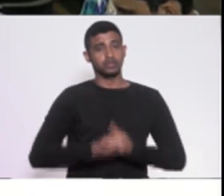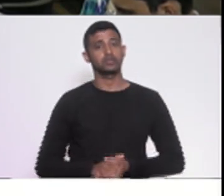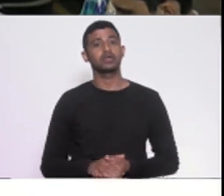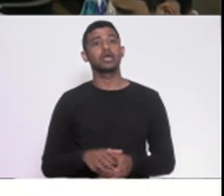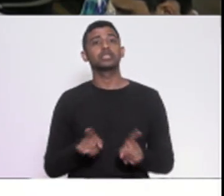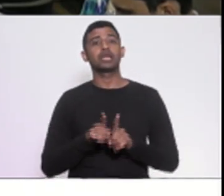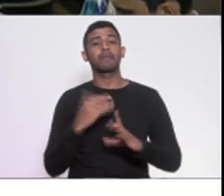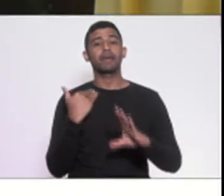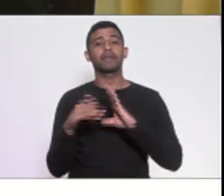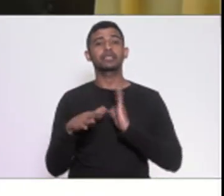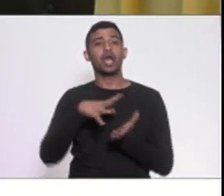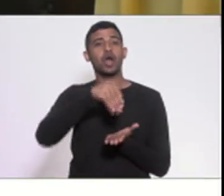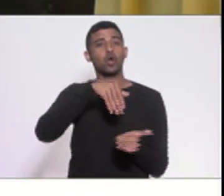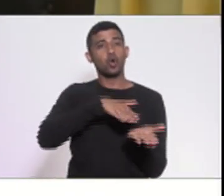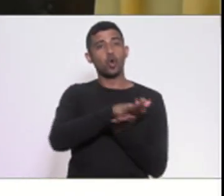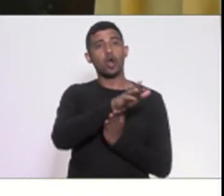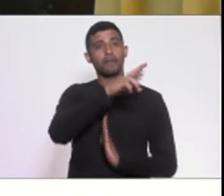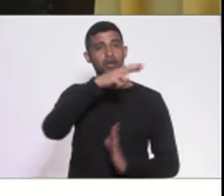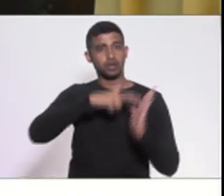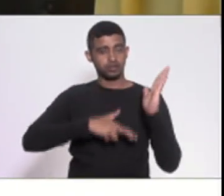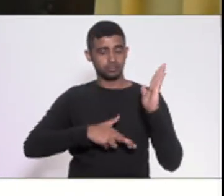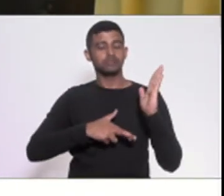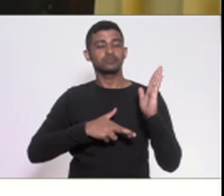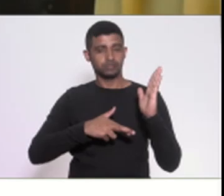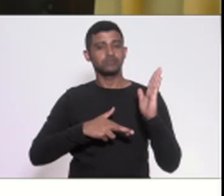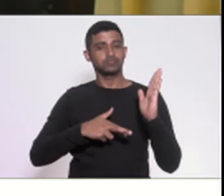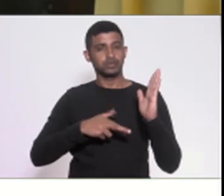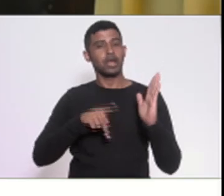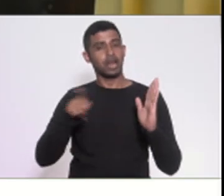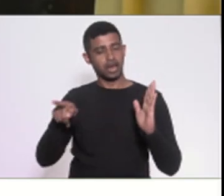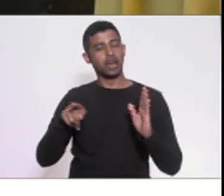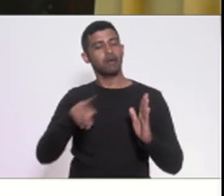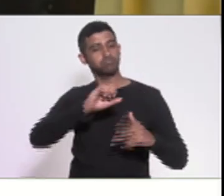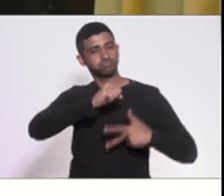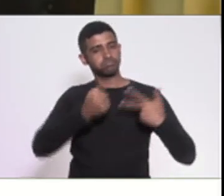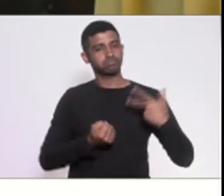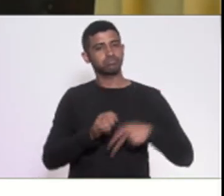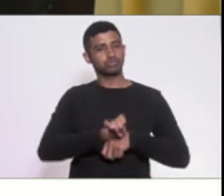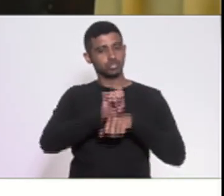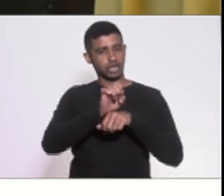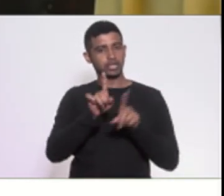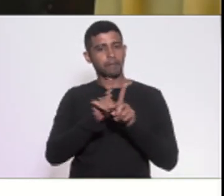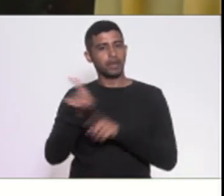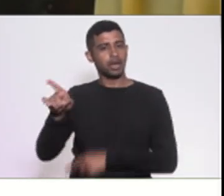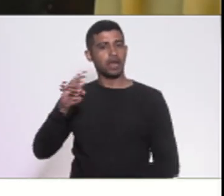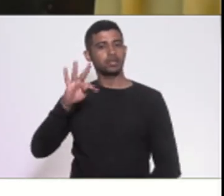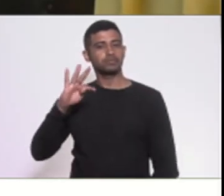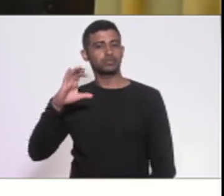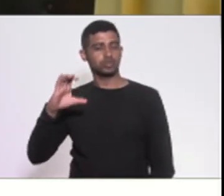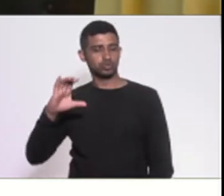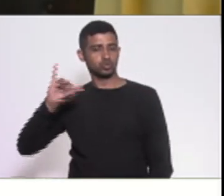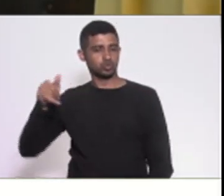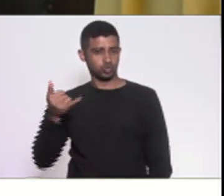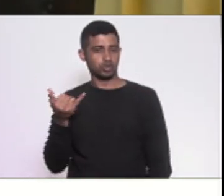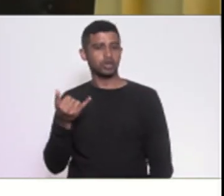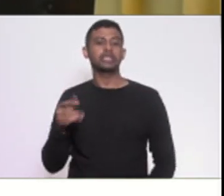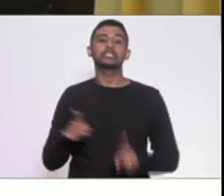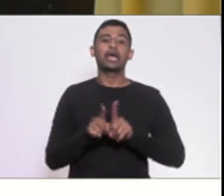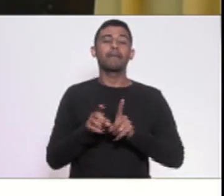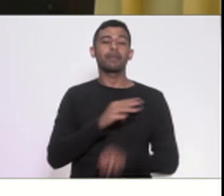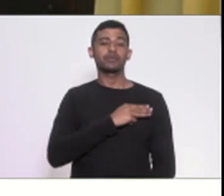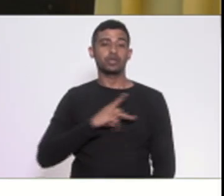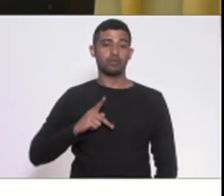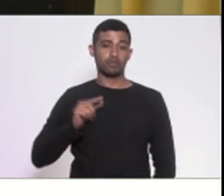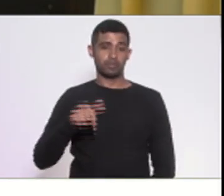Encaminhar cópia deste relatório ao Poder Executivo Estadual, ao Tribunal de Justiça do Estado do Rio de Janeiro, ao Ministério Público do Estado do